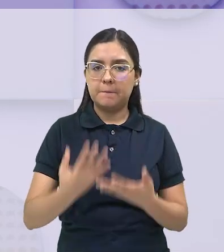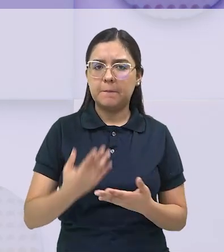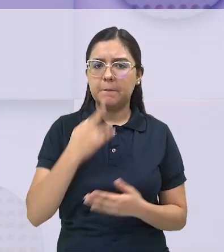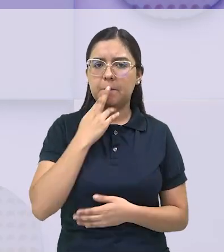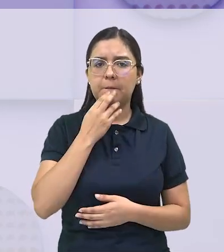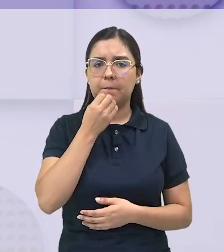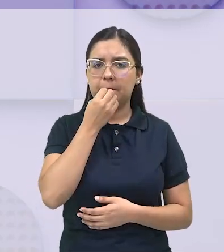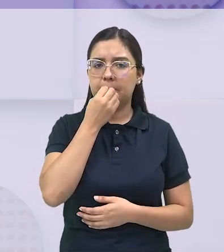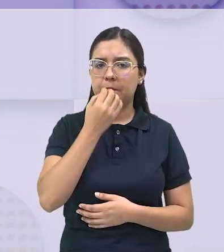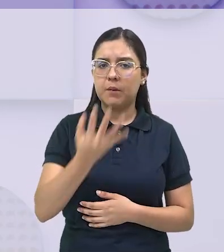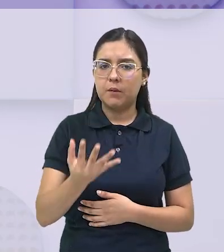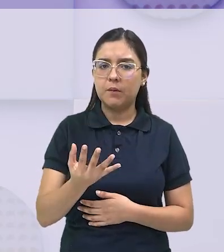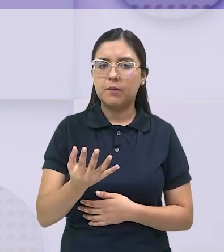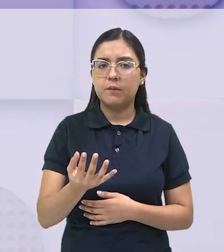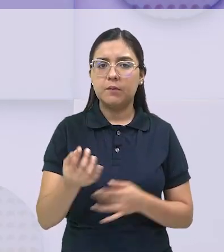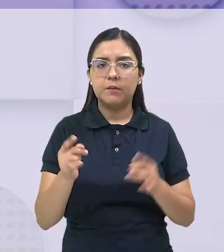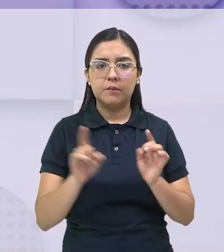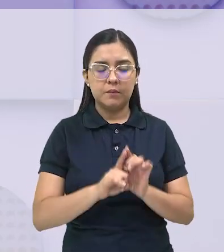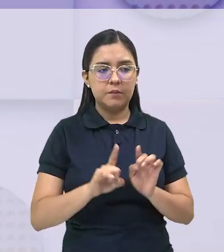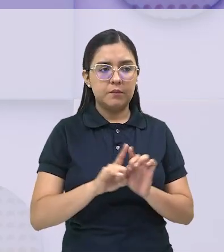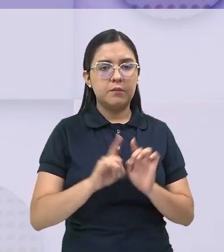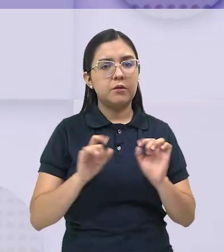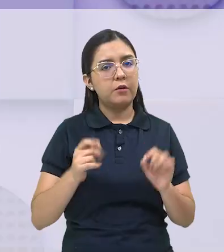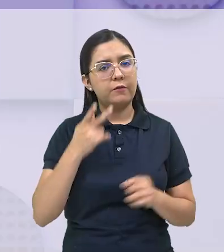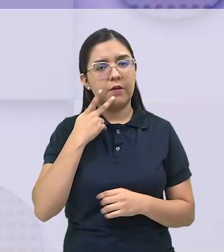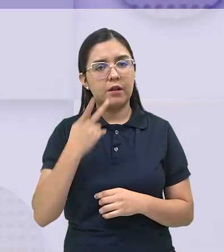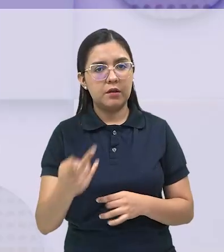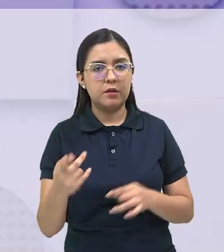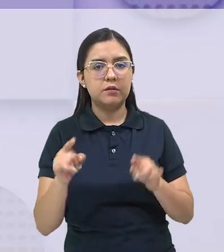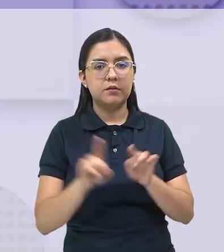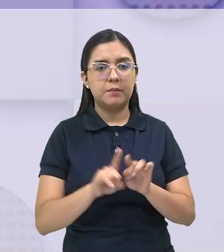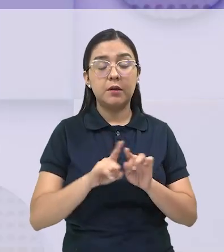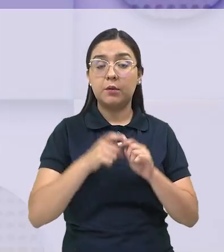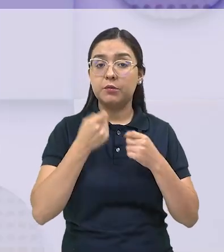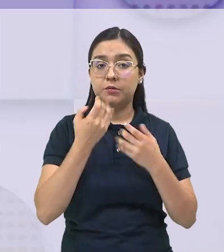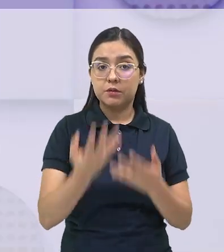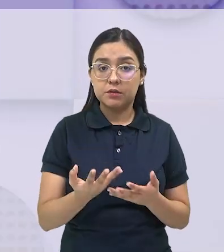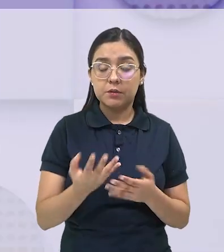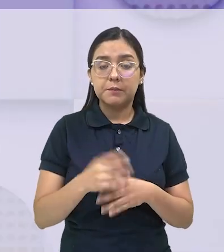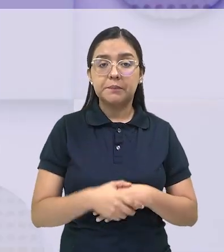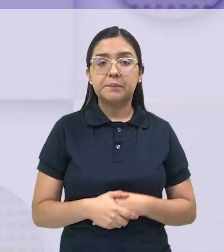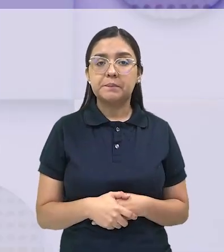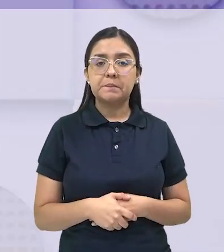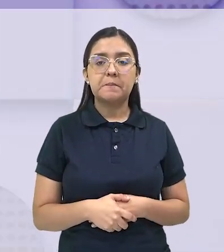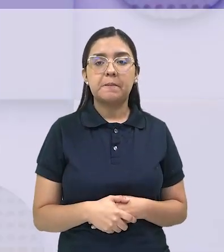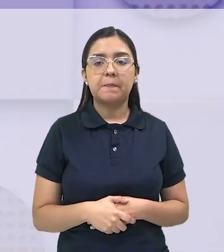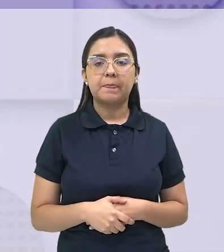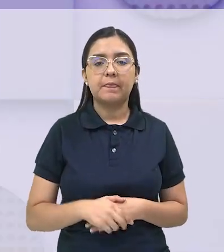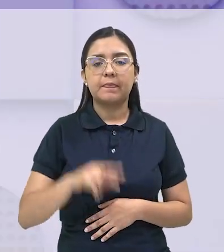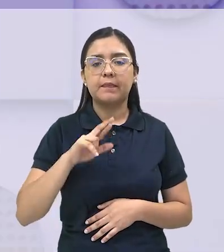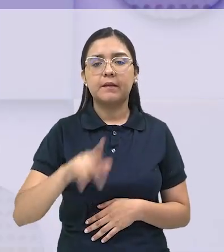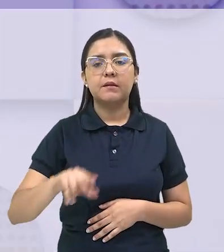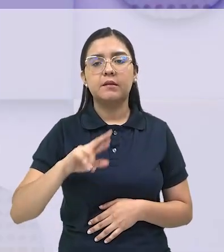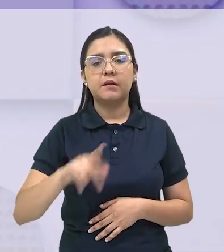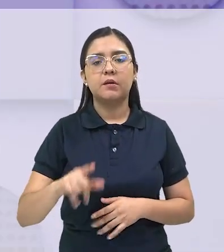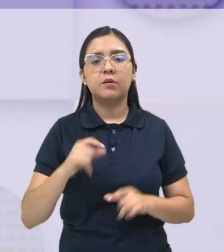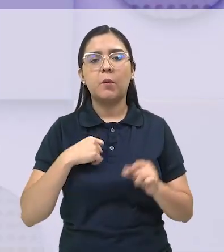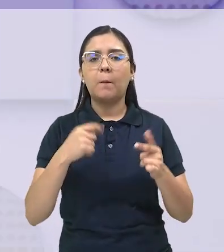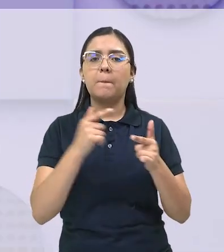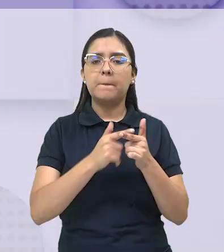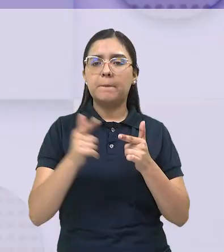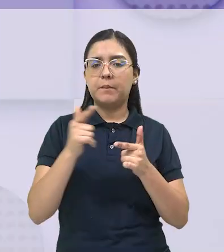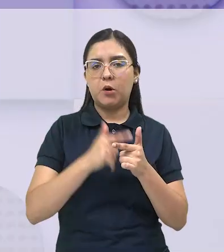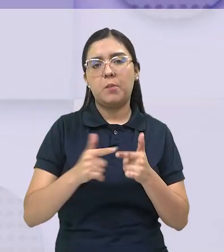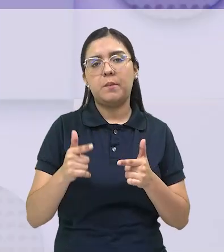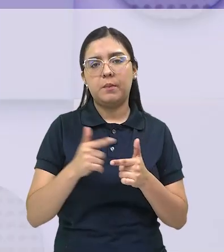bom, né? Eu responda pelo bem que eu falei, pelo bem que eu me expressei, né? E não gerar um problema,